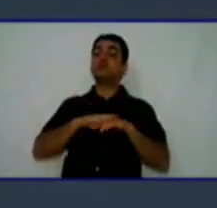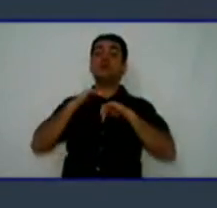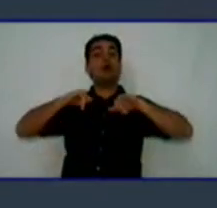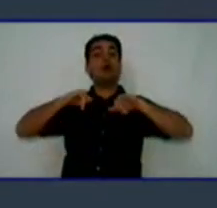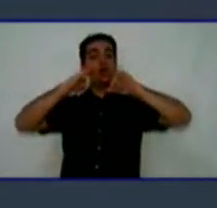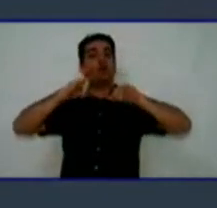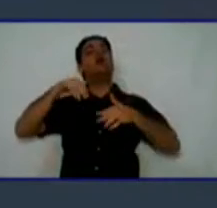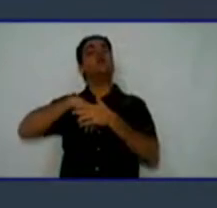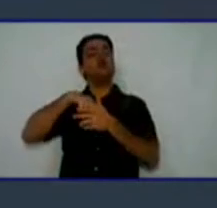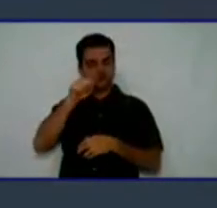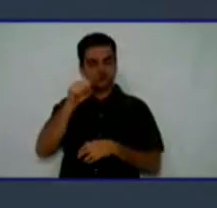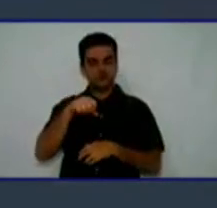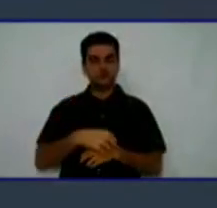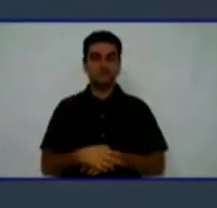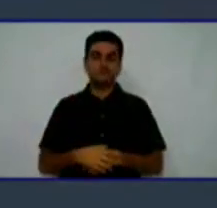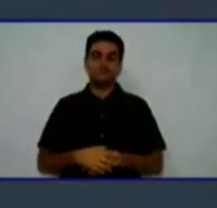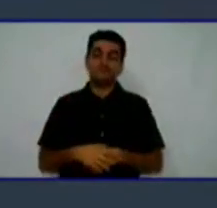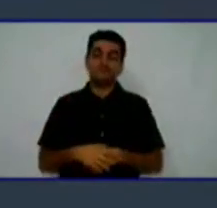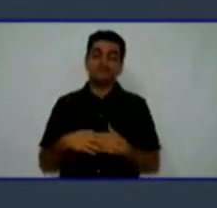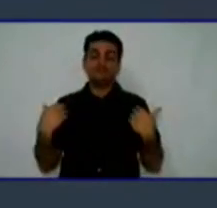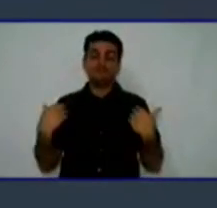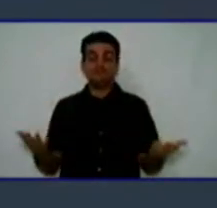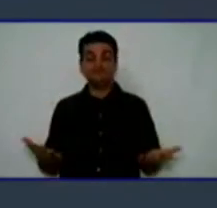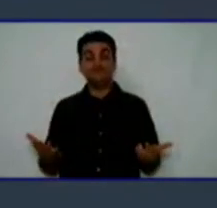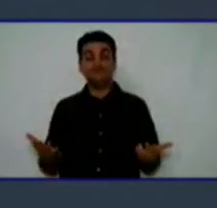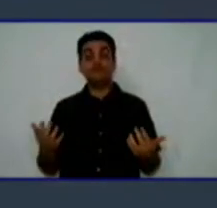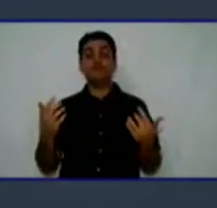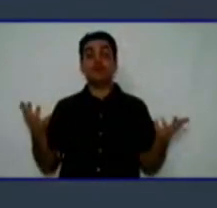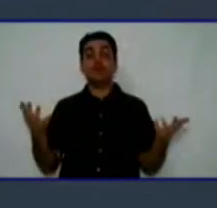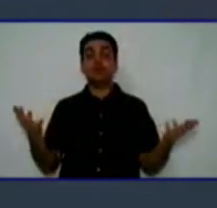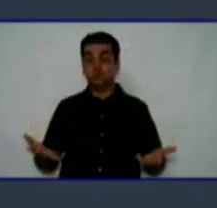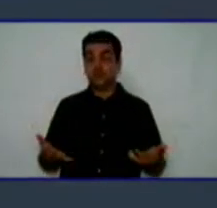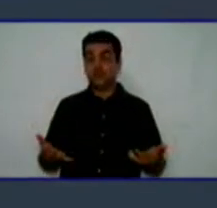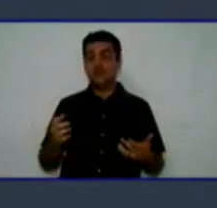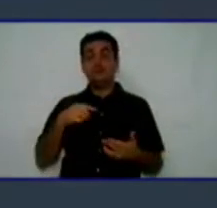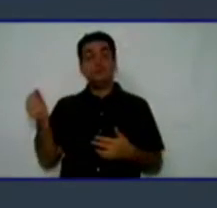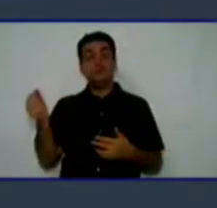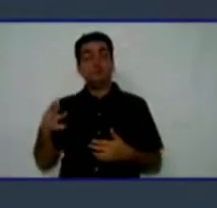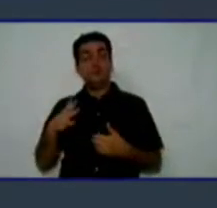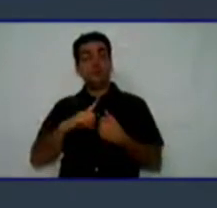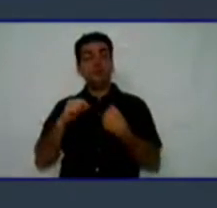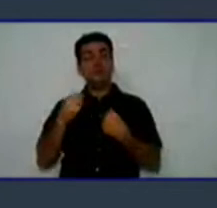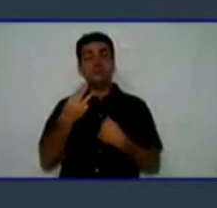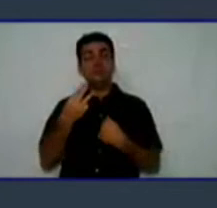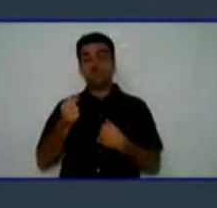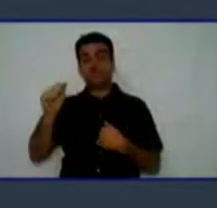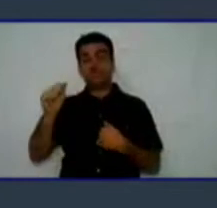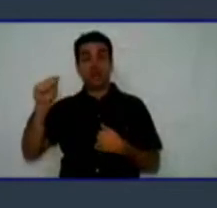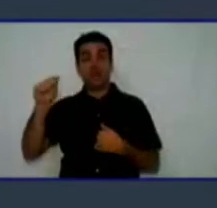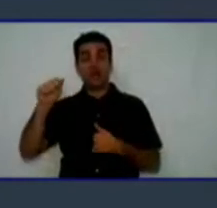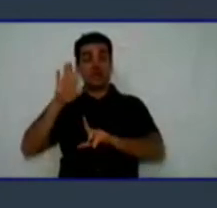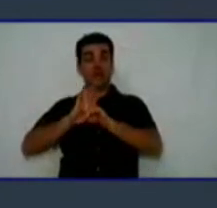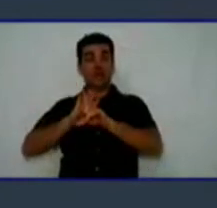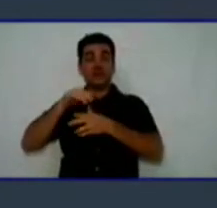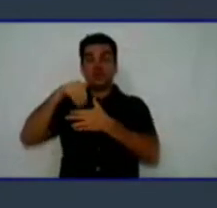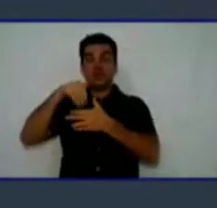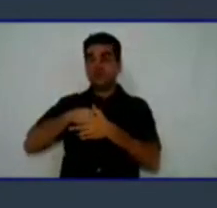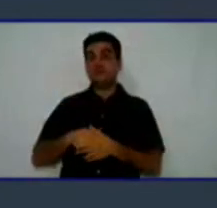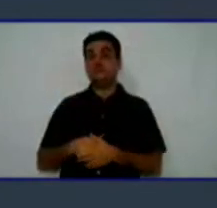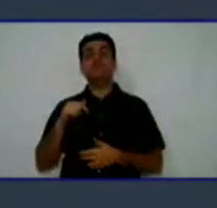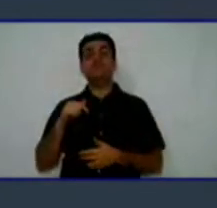eleitoral. No entanto, por força do novo artigo 36A da Lei das Eleições, não está